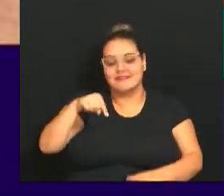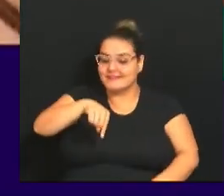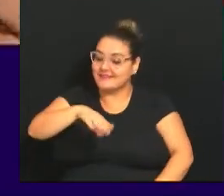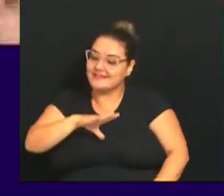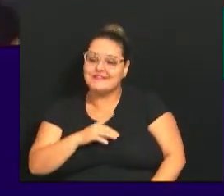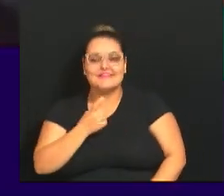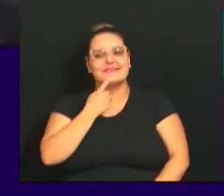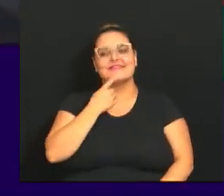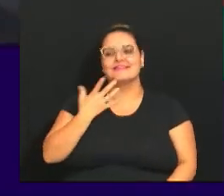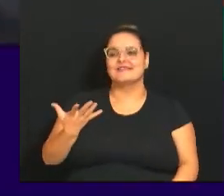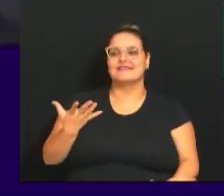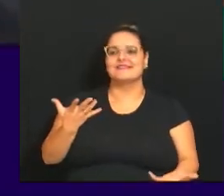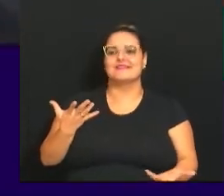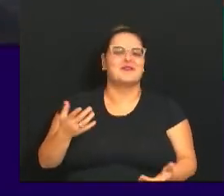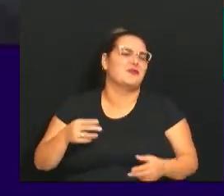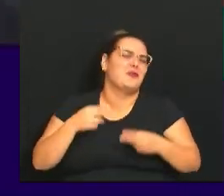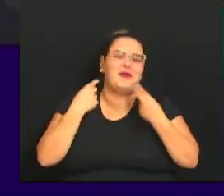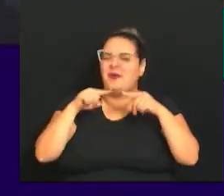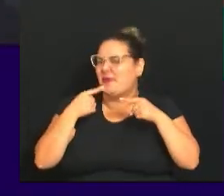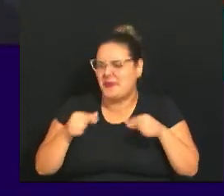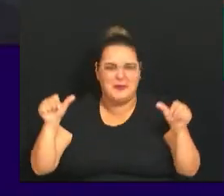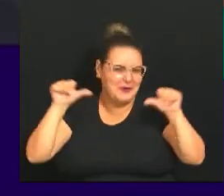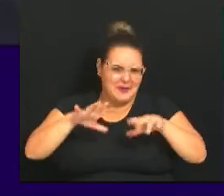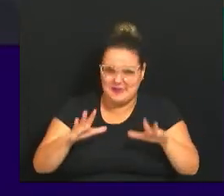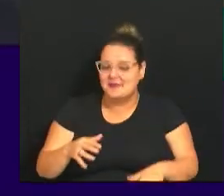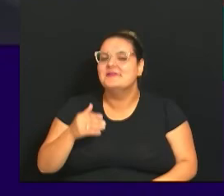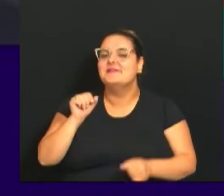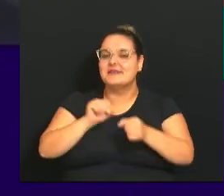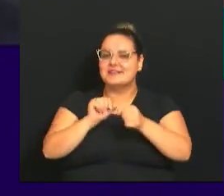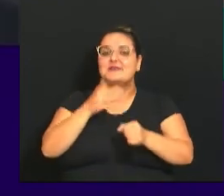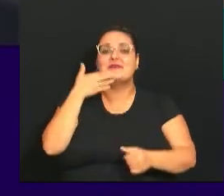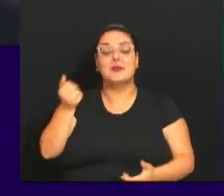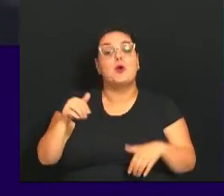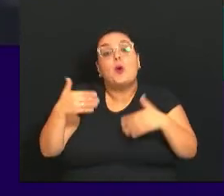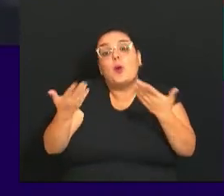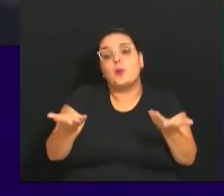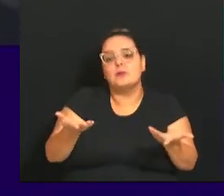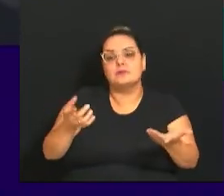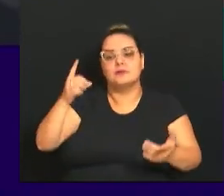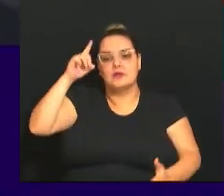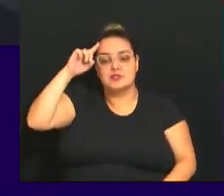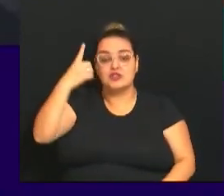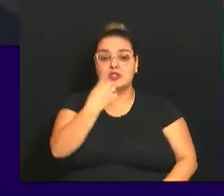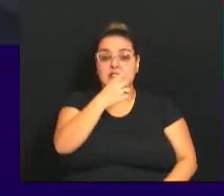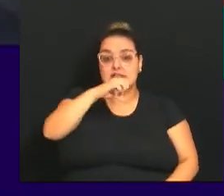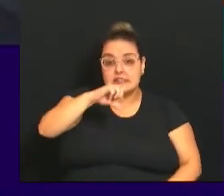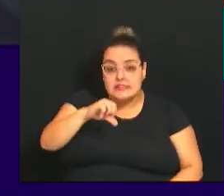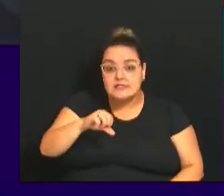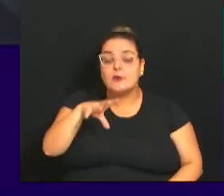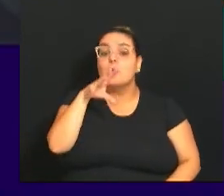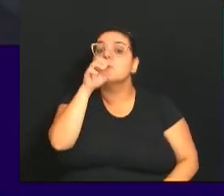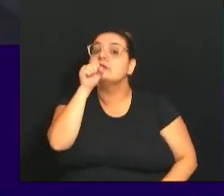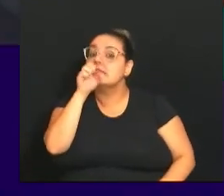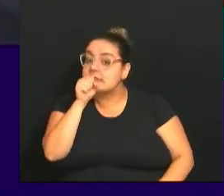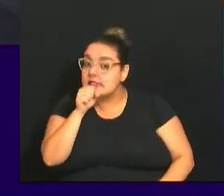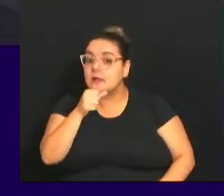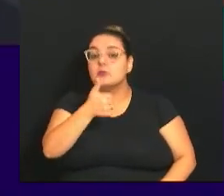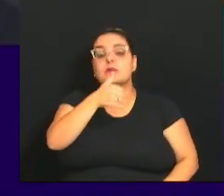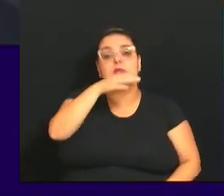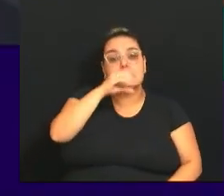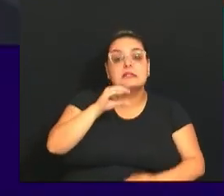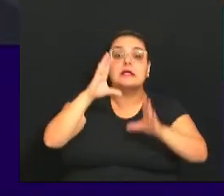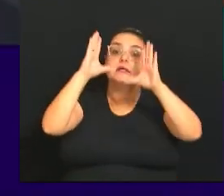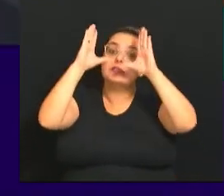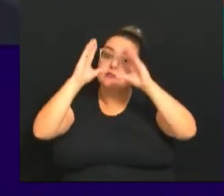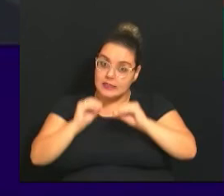Essa música ficou terrível, vou fazer melhor quando vai ser no dia 19, sábado, às 10 horas da noite,